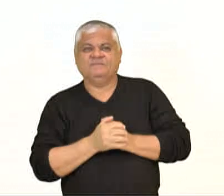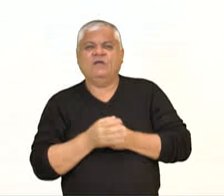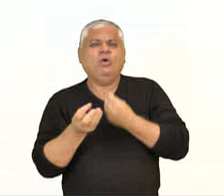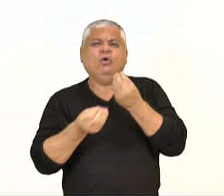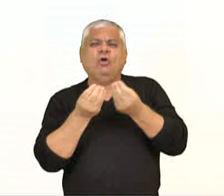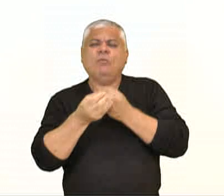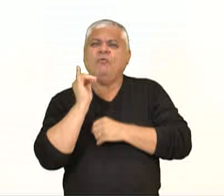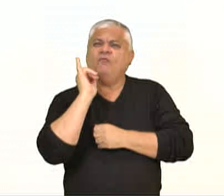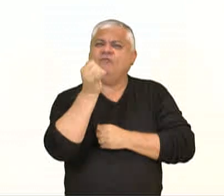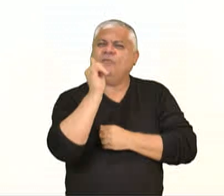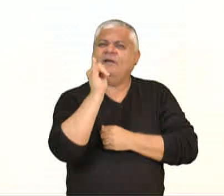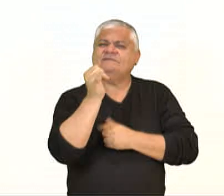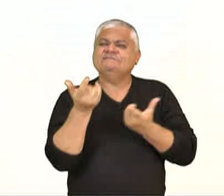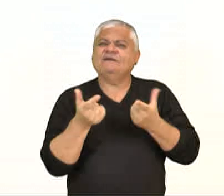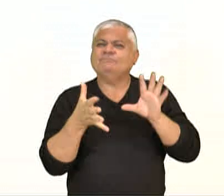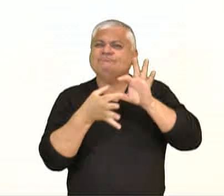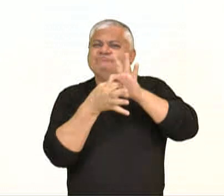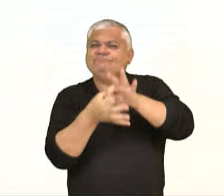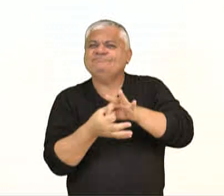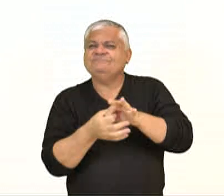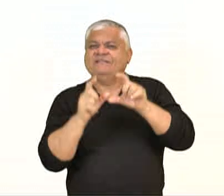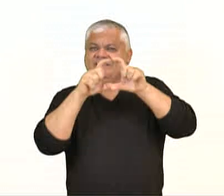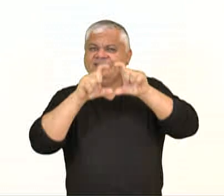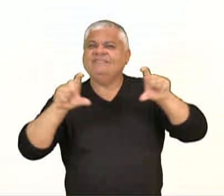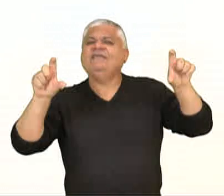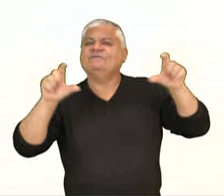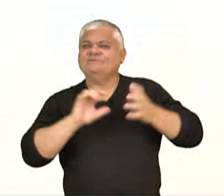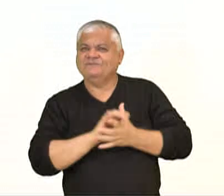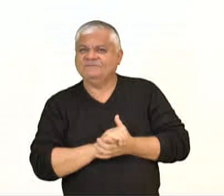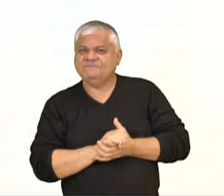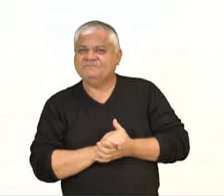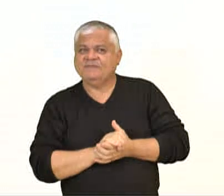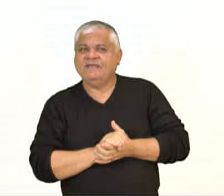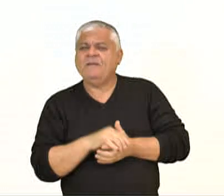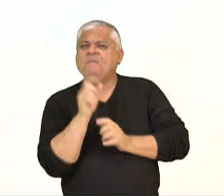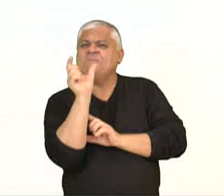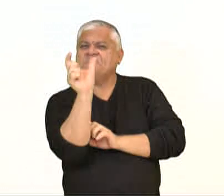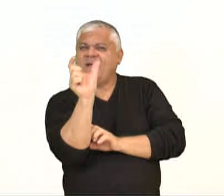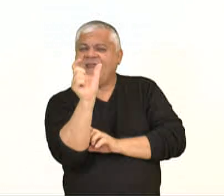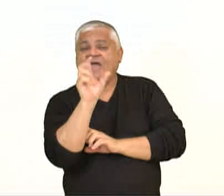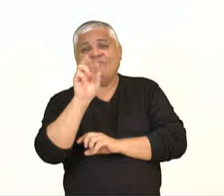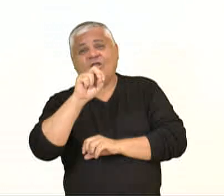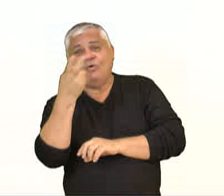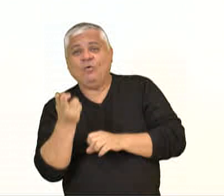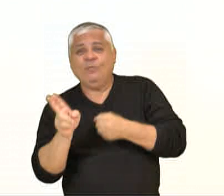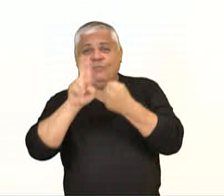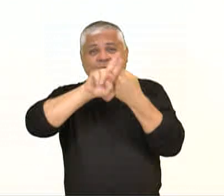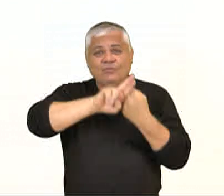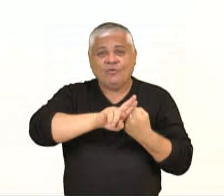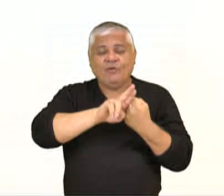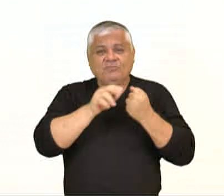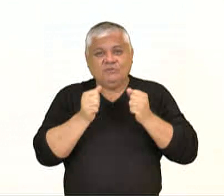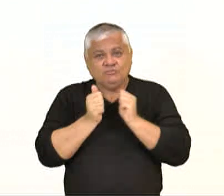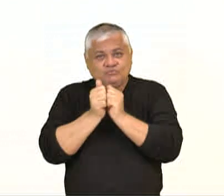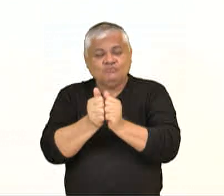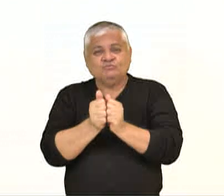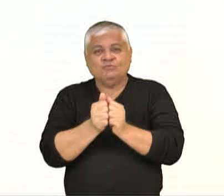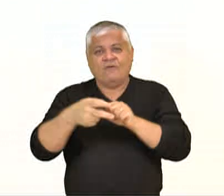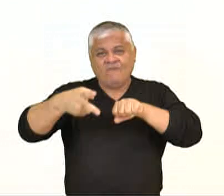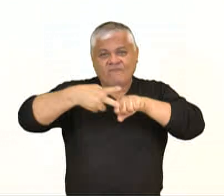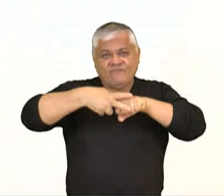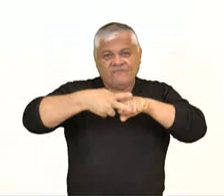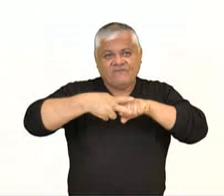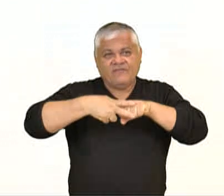formação de palavra foi empregado na criação desse neologismo? Que palavra ou pronome que acompanha o verbo